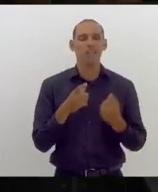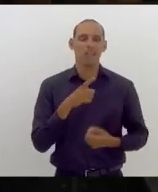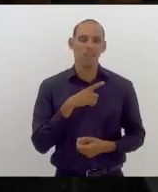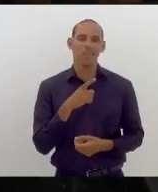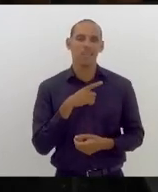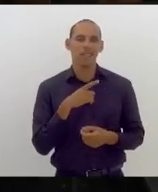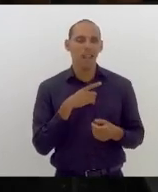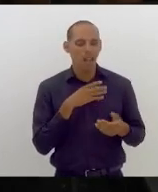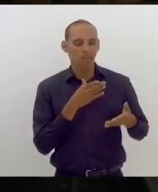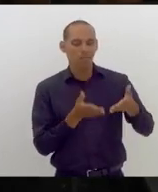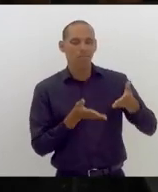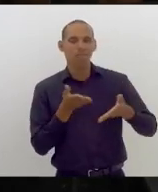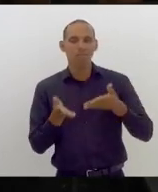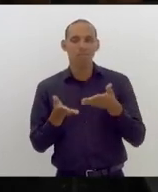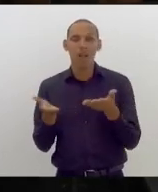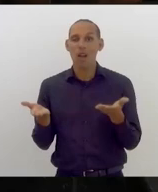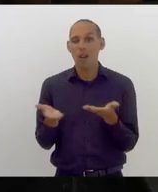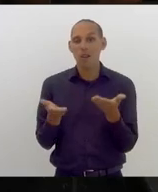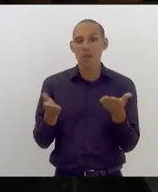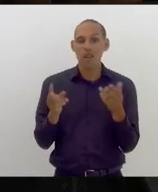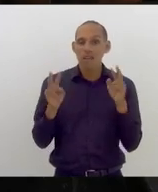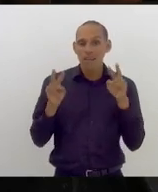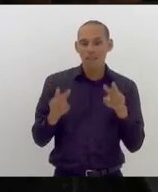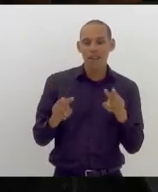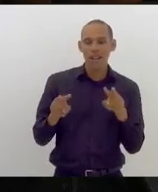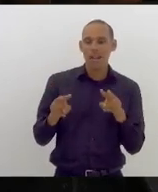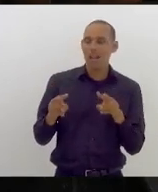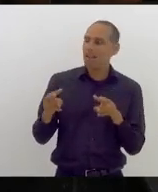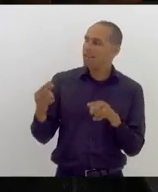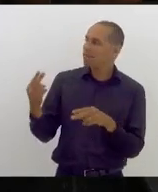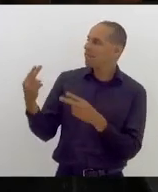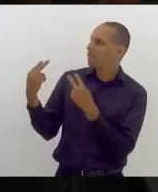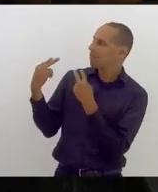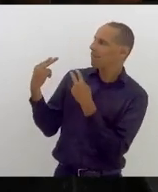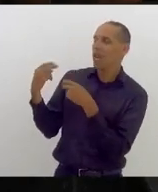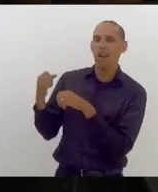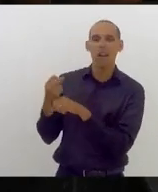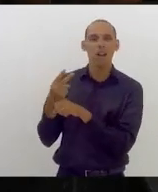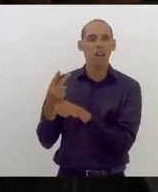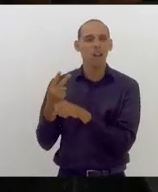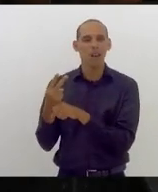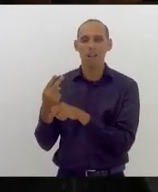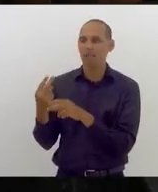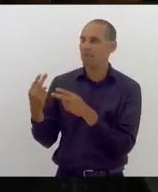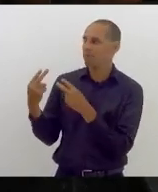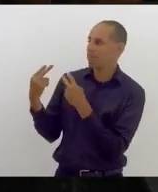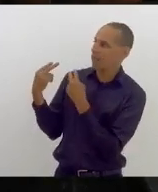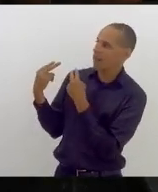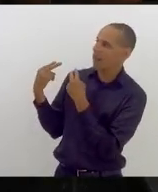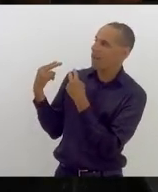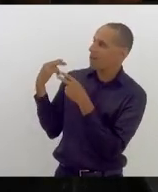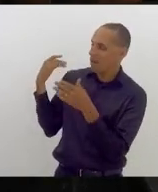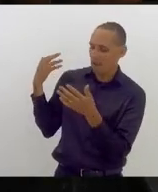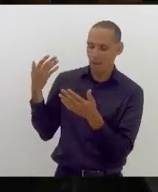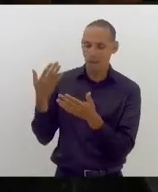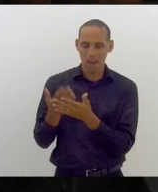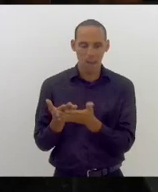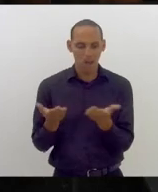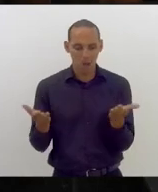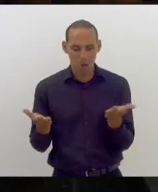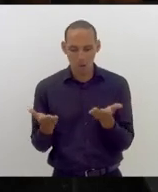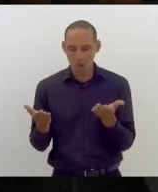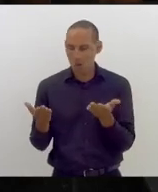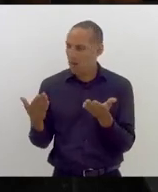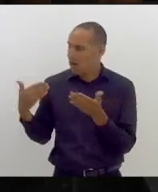barco. E de hoje olhar, depois de 2 anos, Léo, de olhar para trás e ver o quanto as